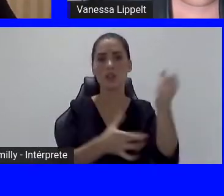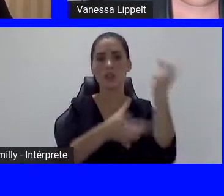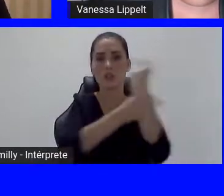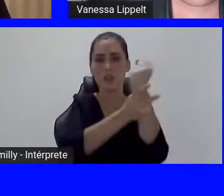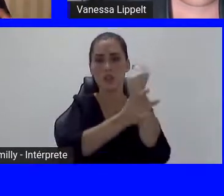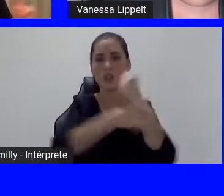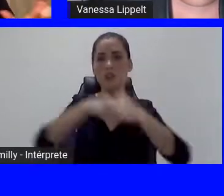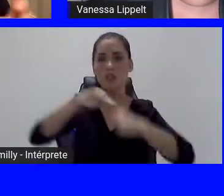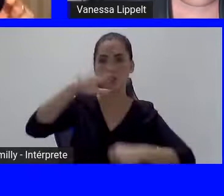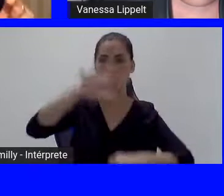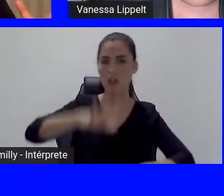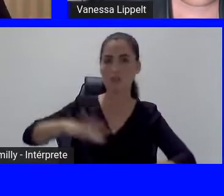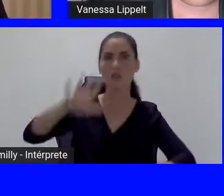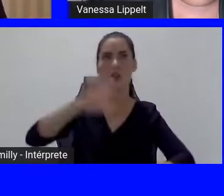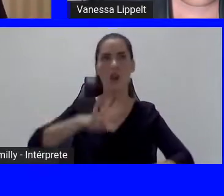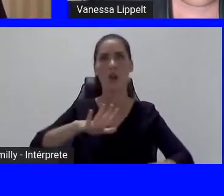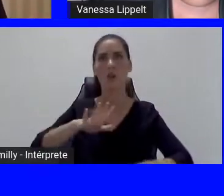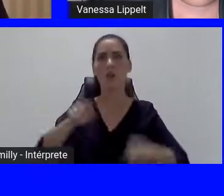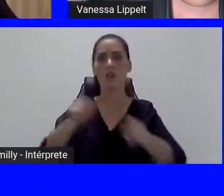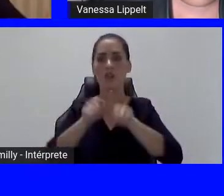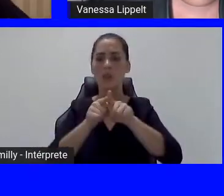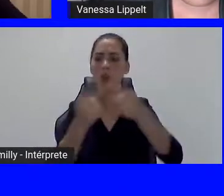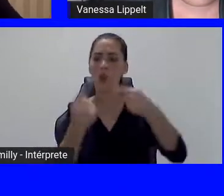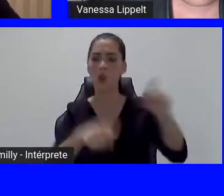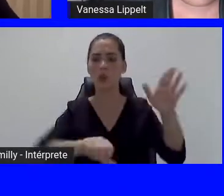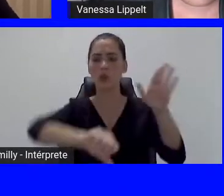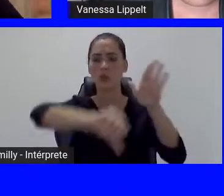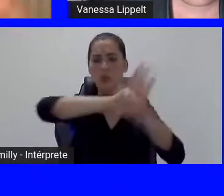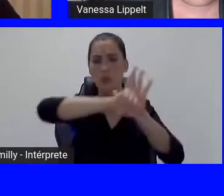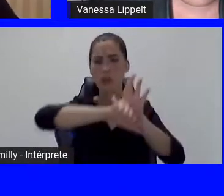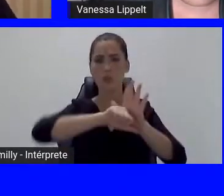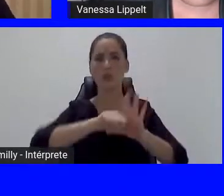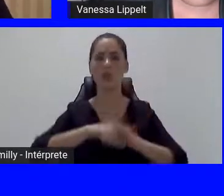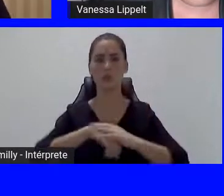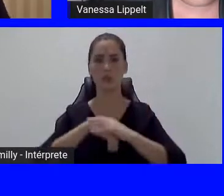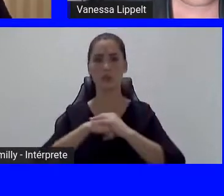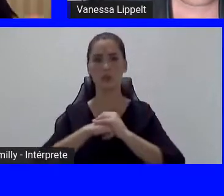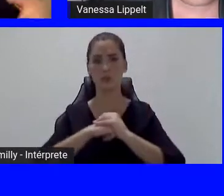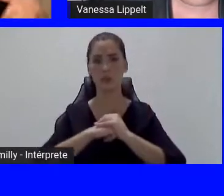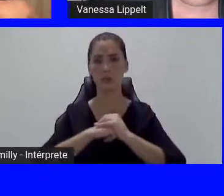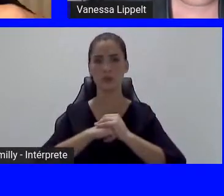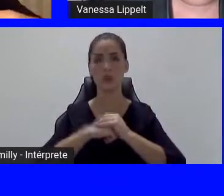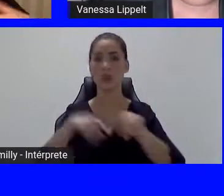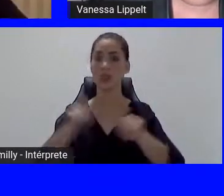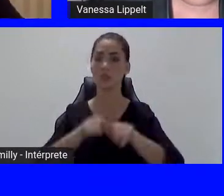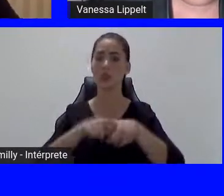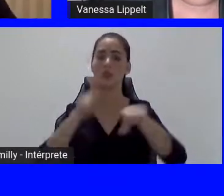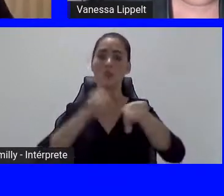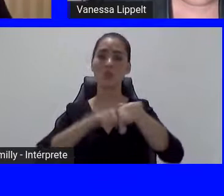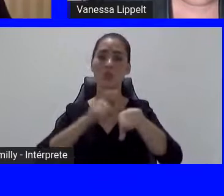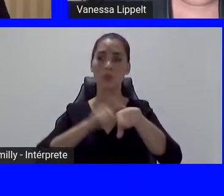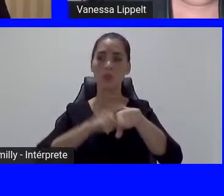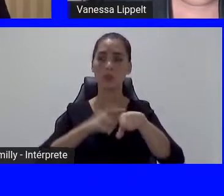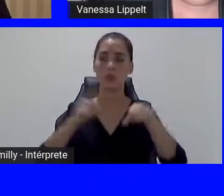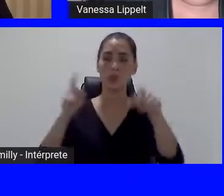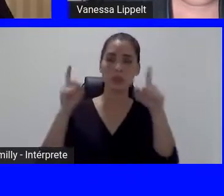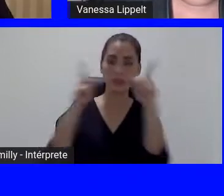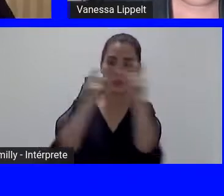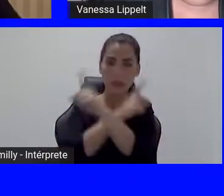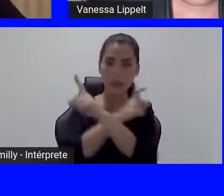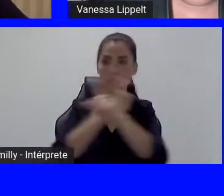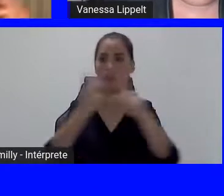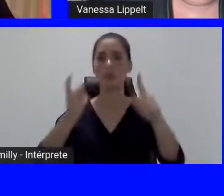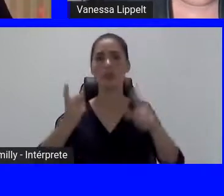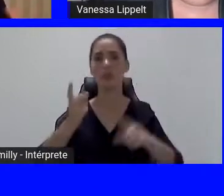exemplo, ao crime organizado em momentos muito específicos. Da mesma forma, nos momentos de calamidade, né, fruto de